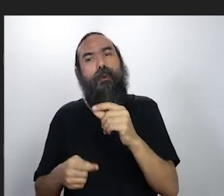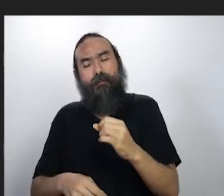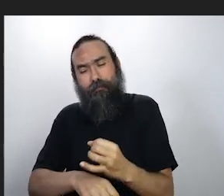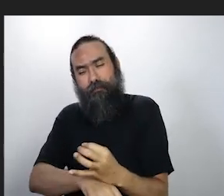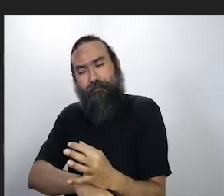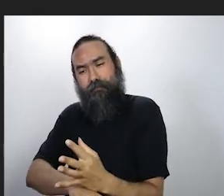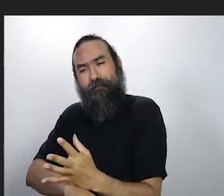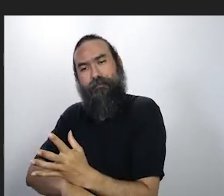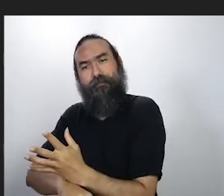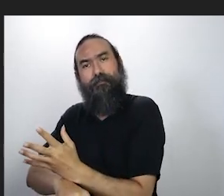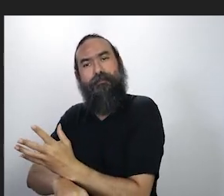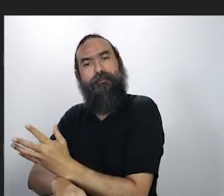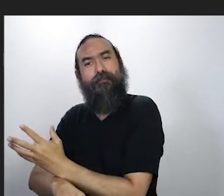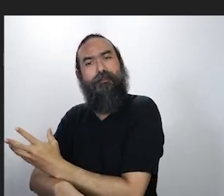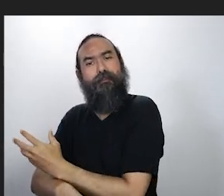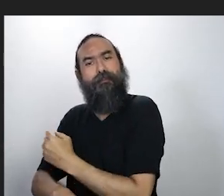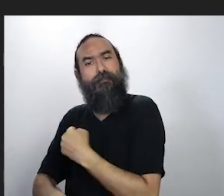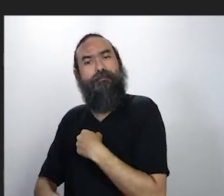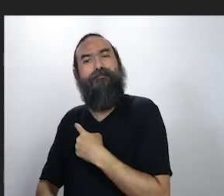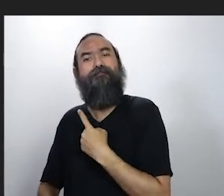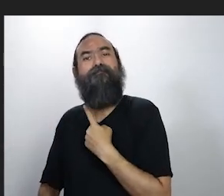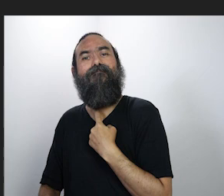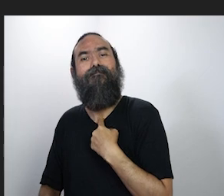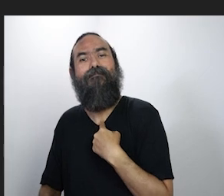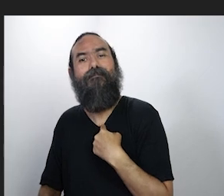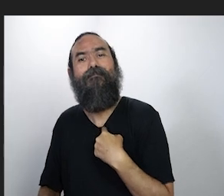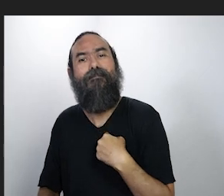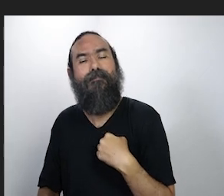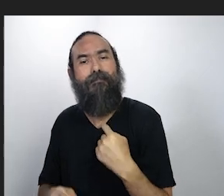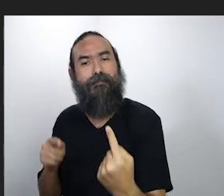eu queria que as outras pessoas também, entendeu?